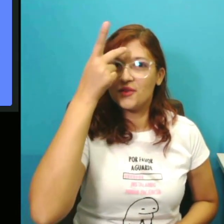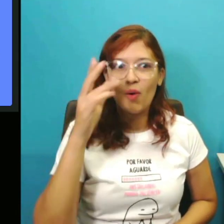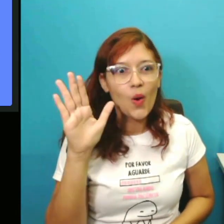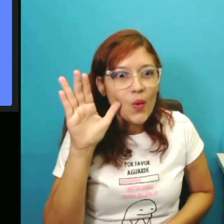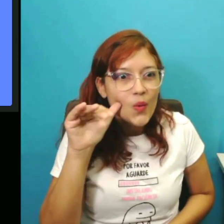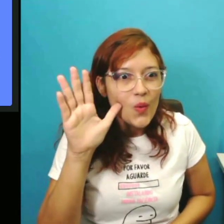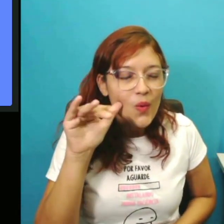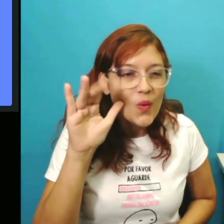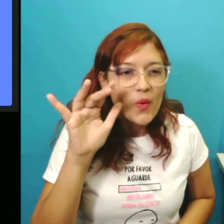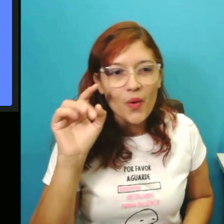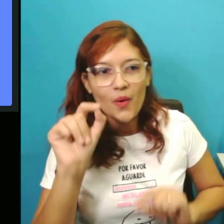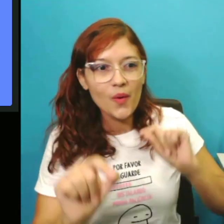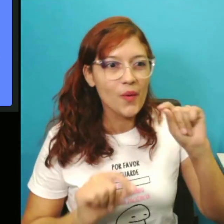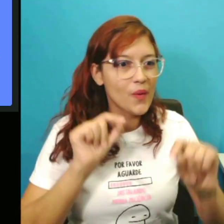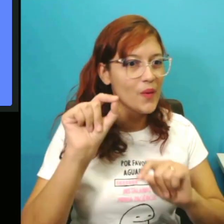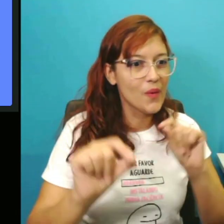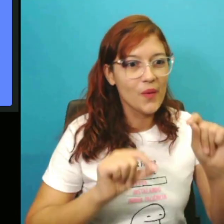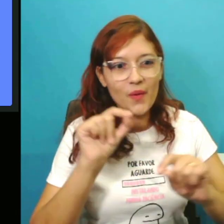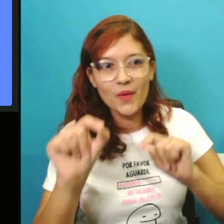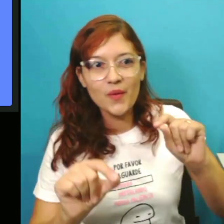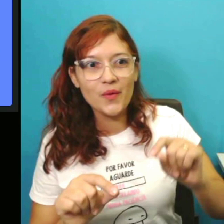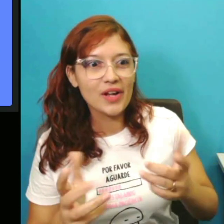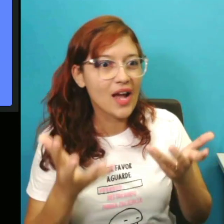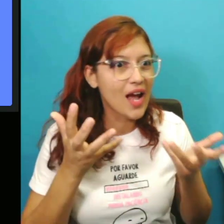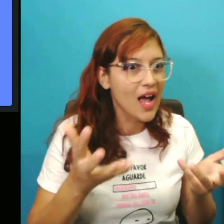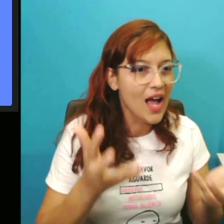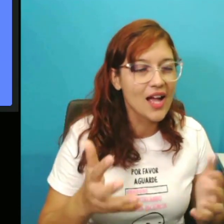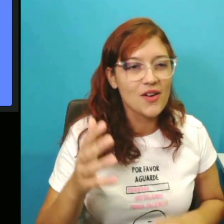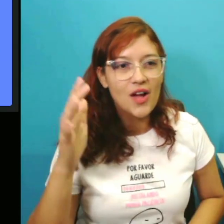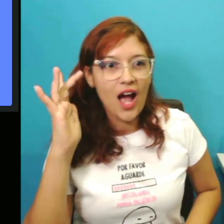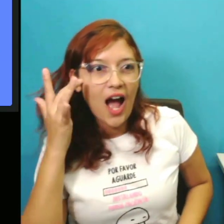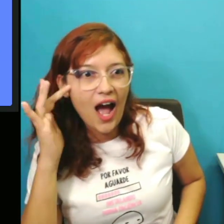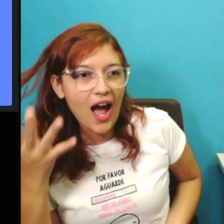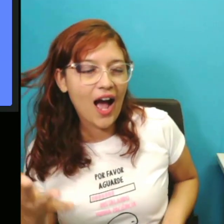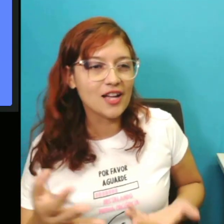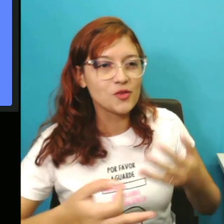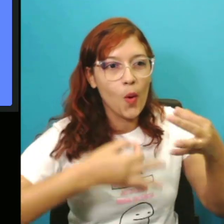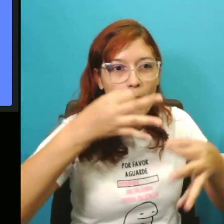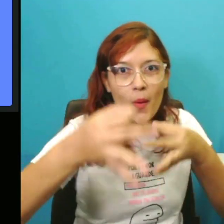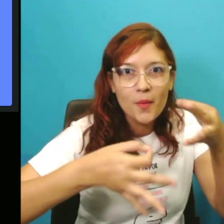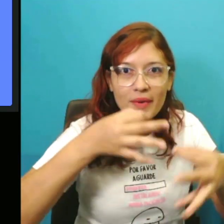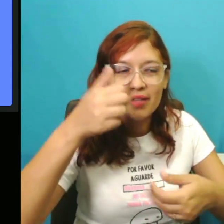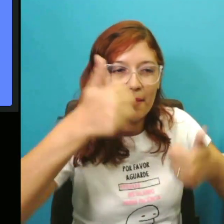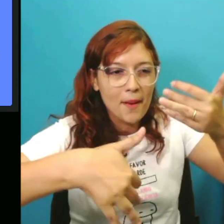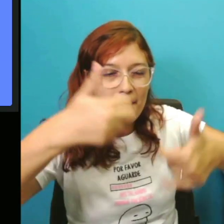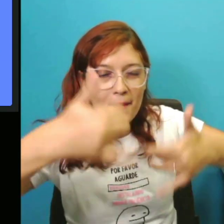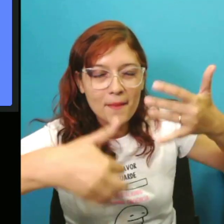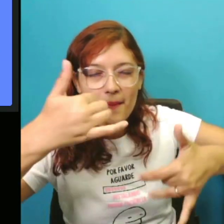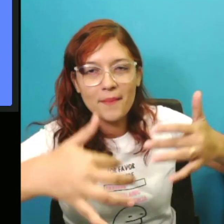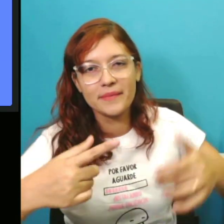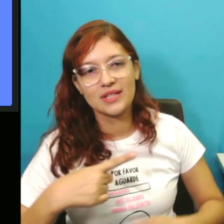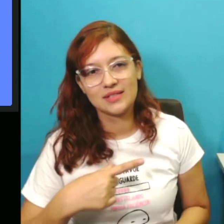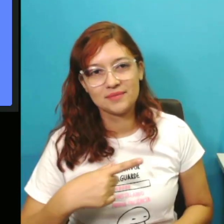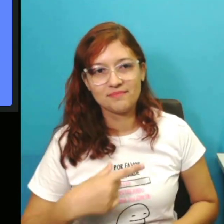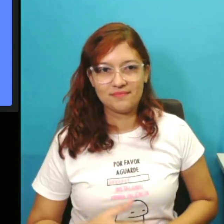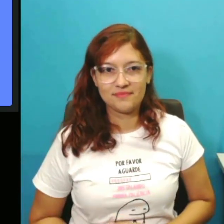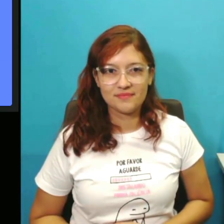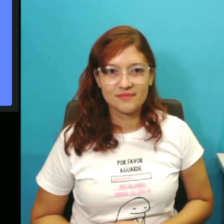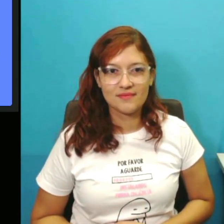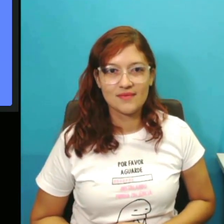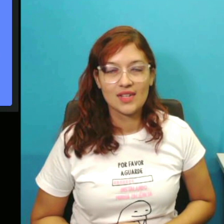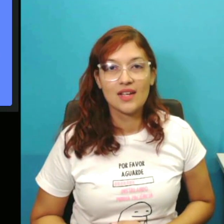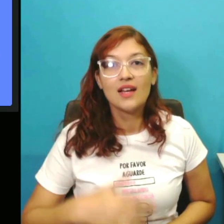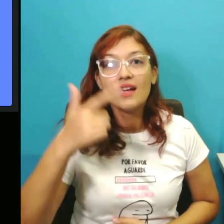Eles passaram a ficar curiosos, interessados, dando opinião, o que iria